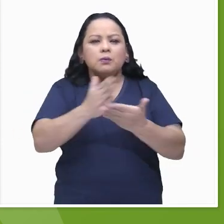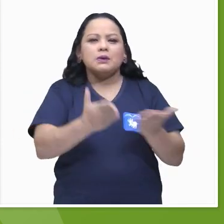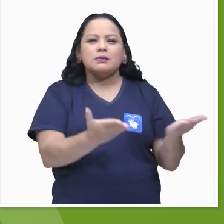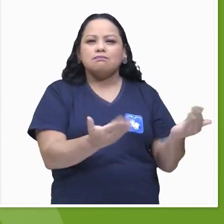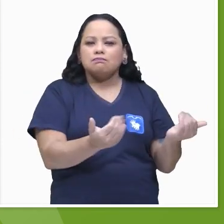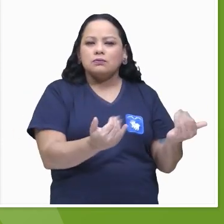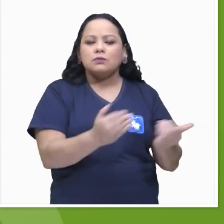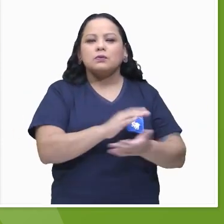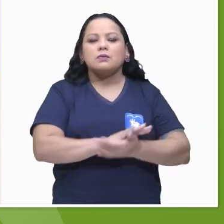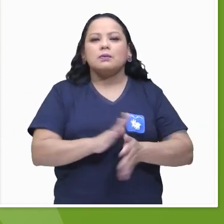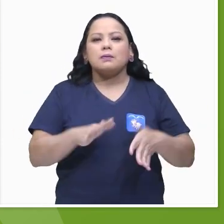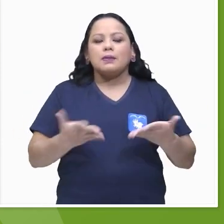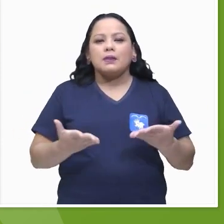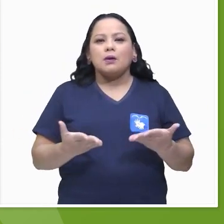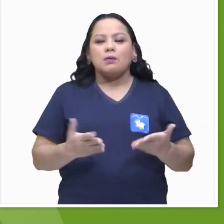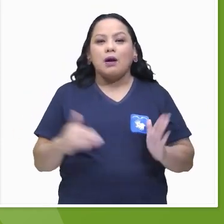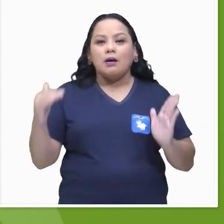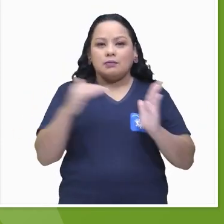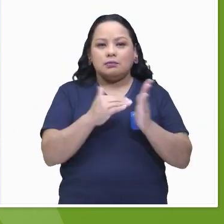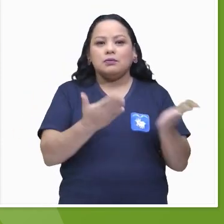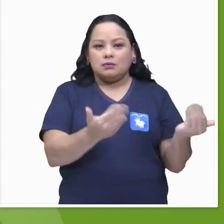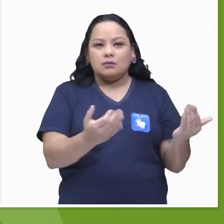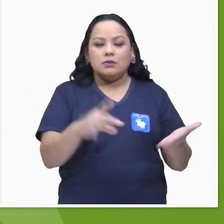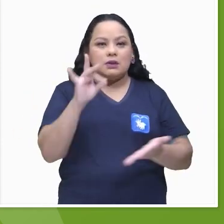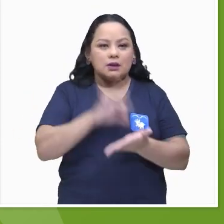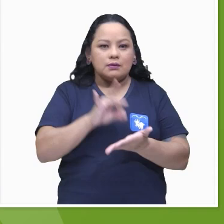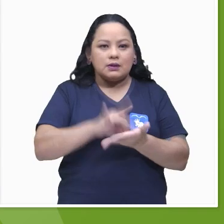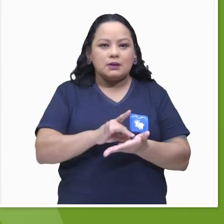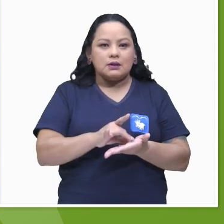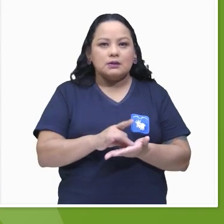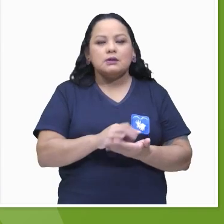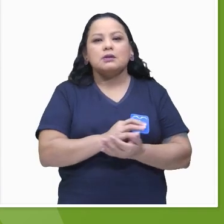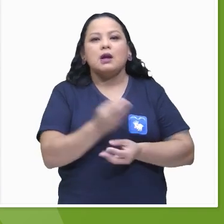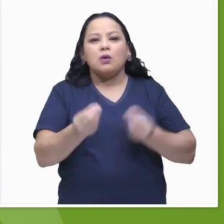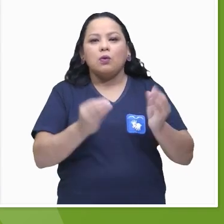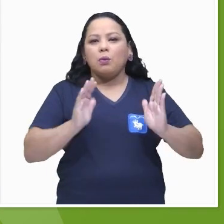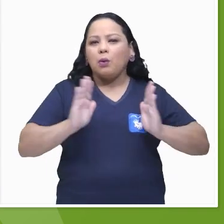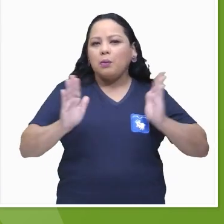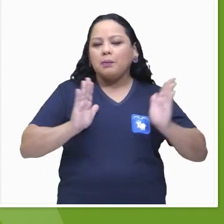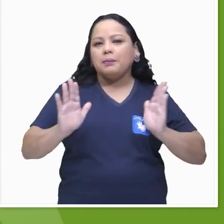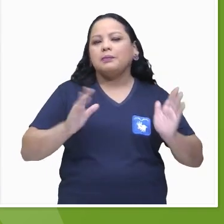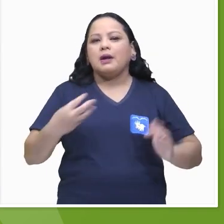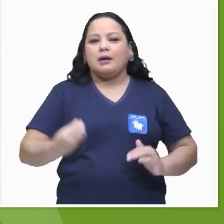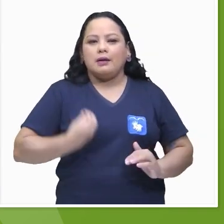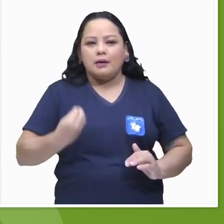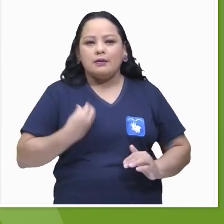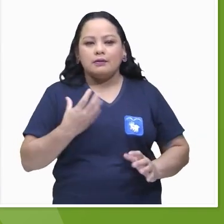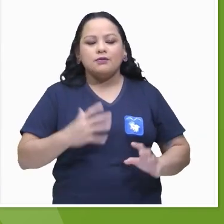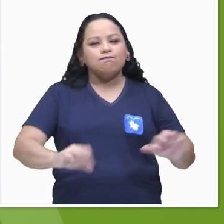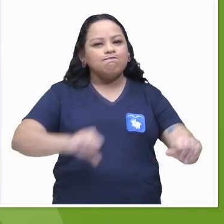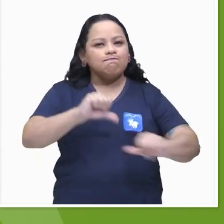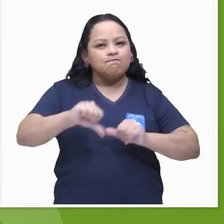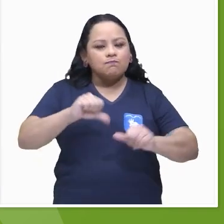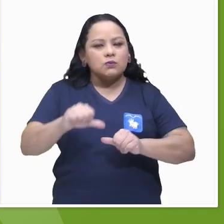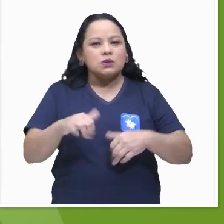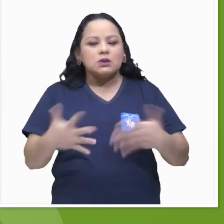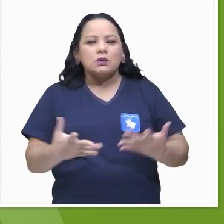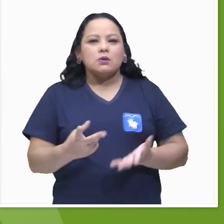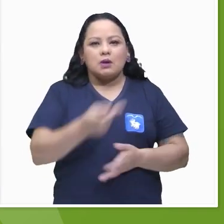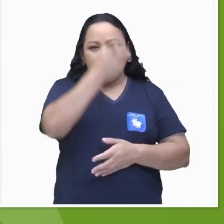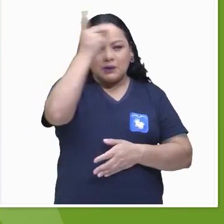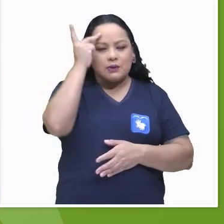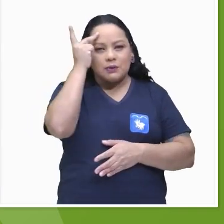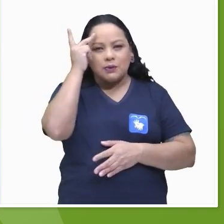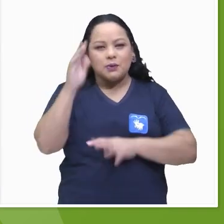aí, os adolescentes, na verdade, a adolescência é uma fase da vida aí de transição, né? Então, a pessoa deixou de